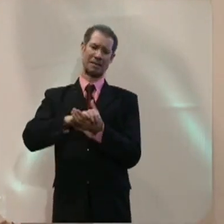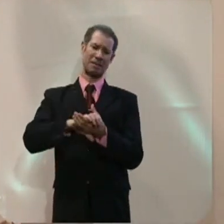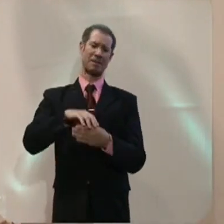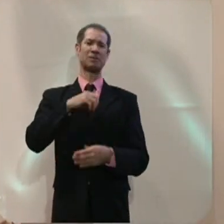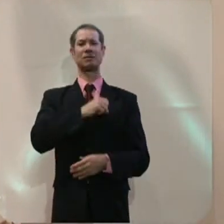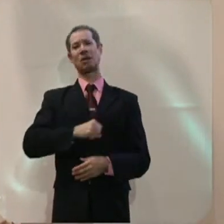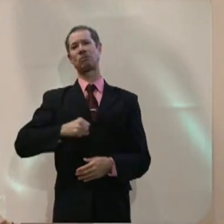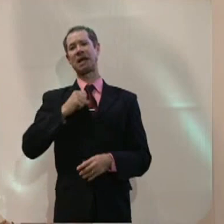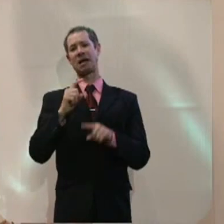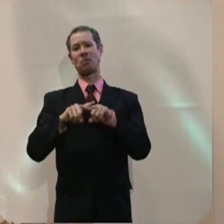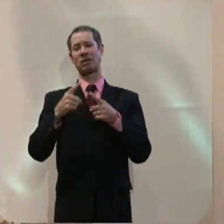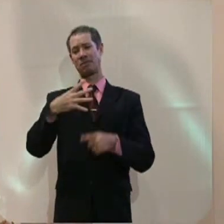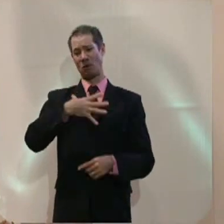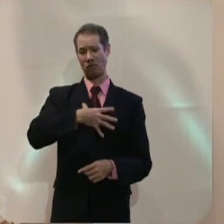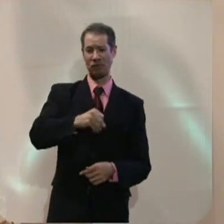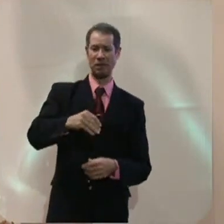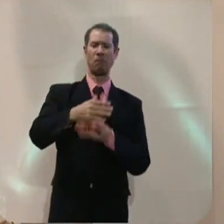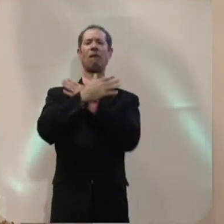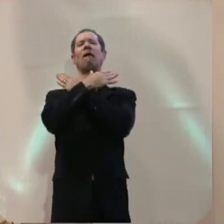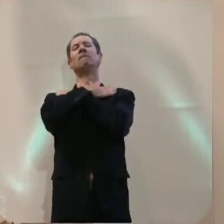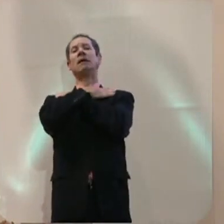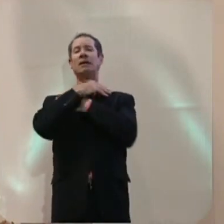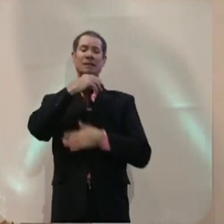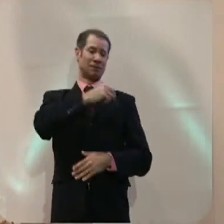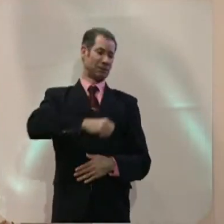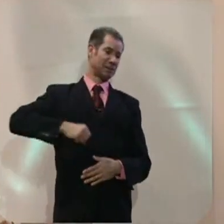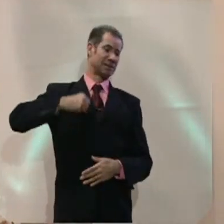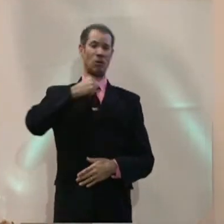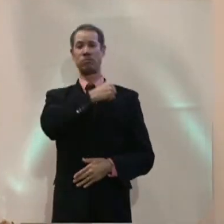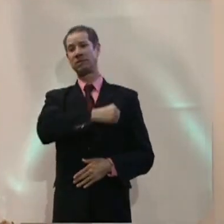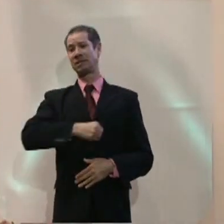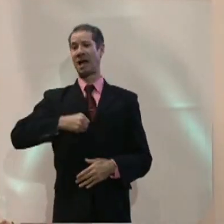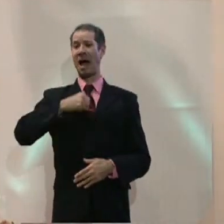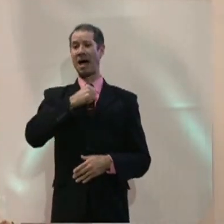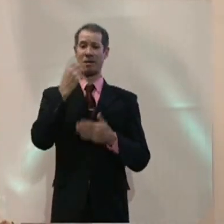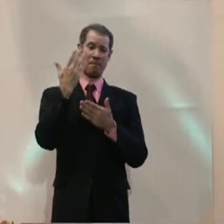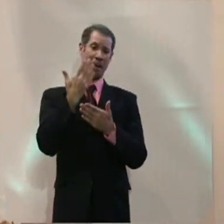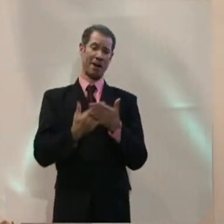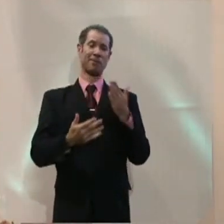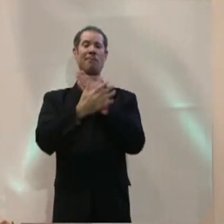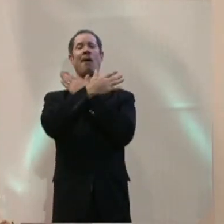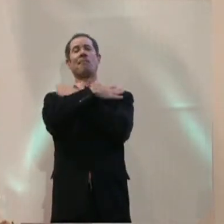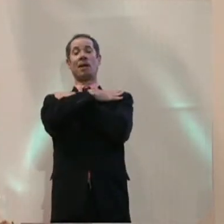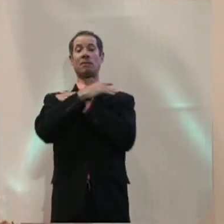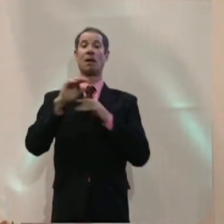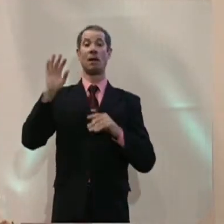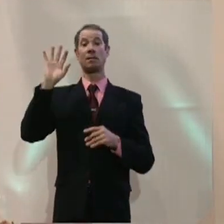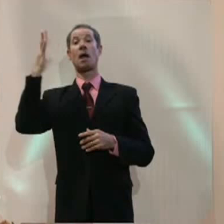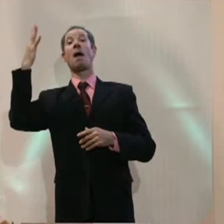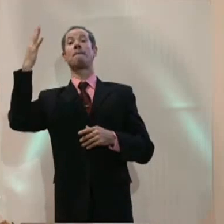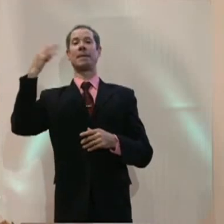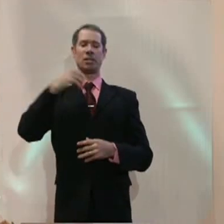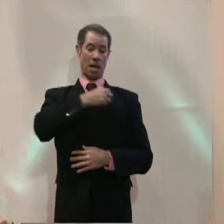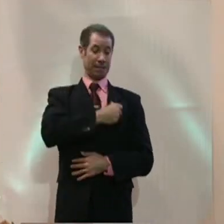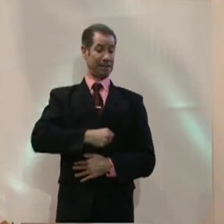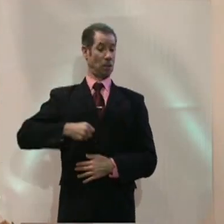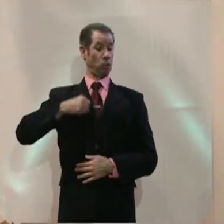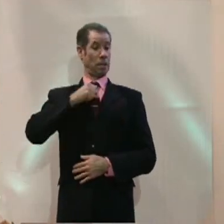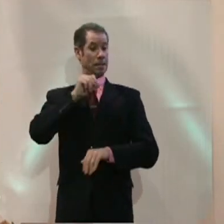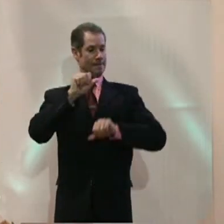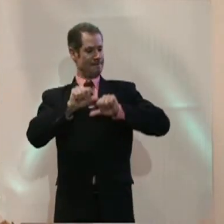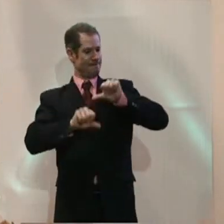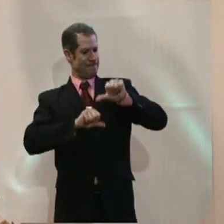saudades porque meu filho faleceu, eu tenho saudades porque eu perdi o meu emprego, e de repente essas saudades